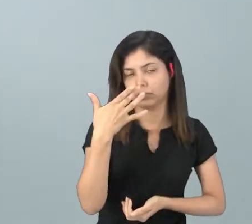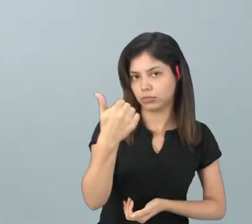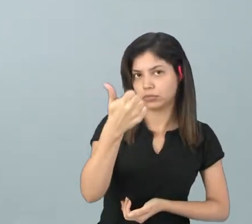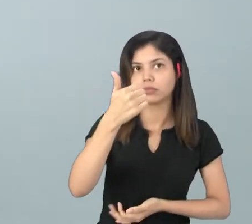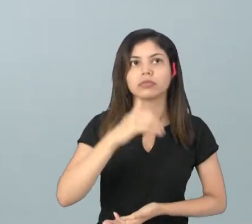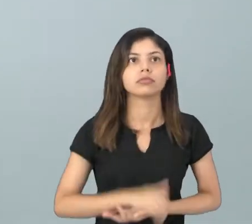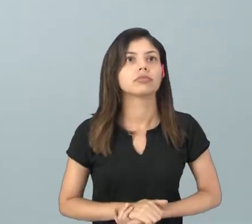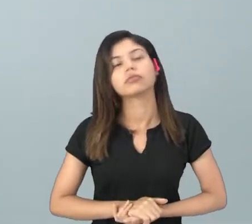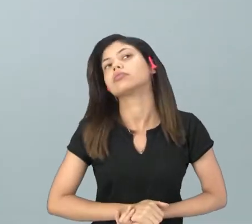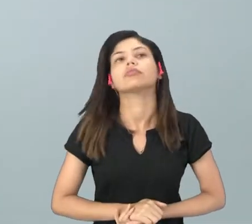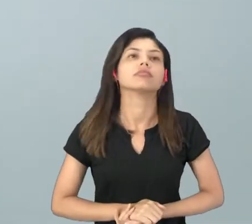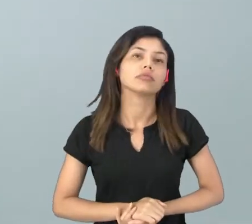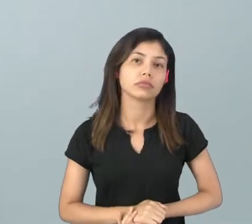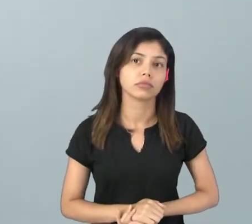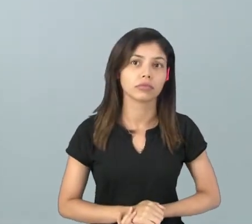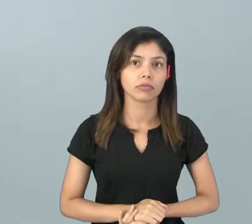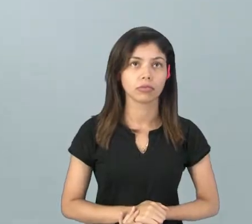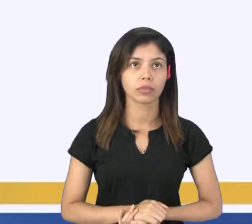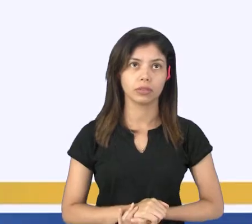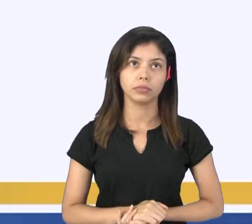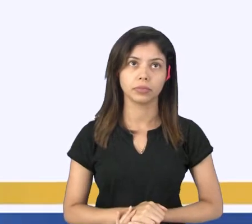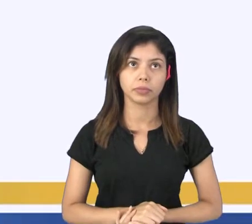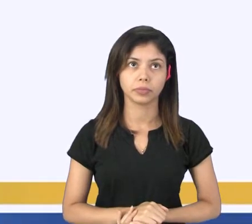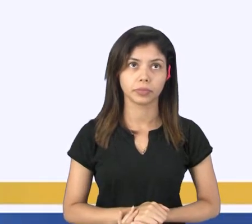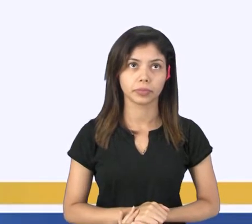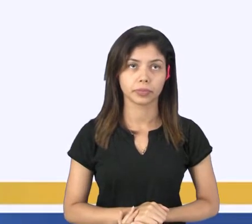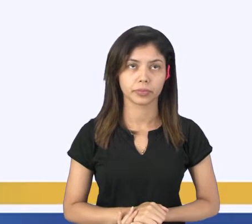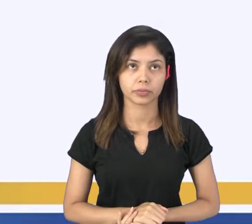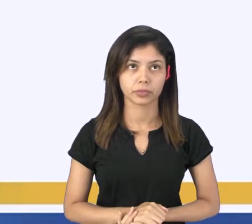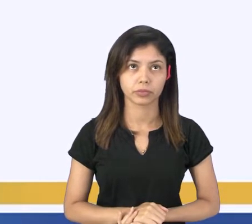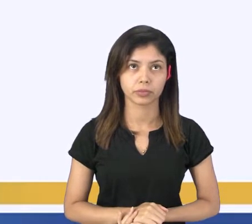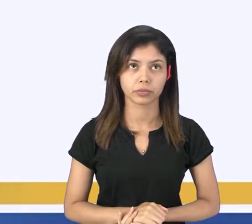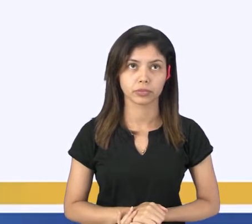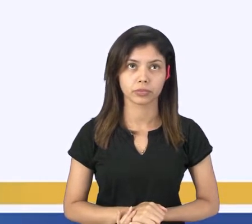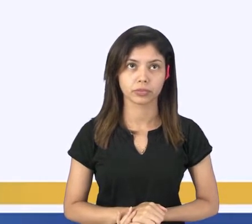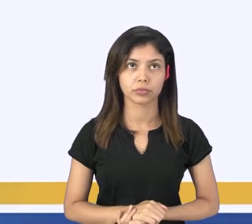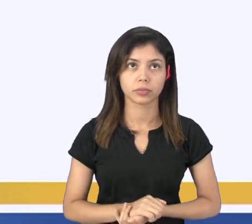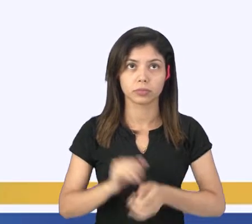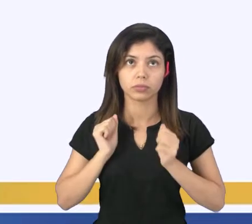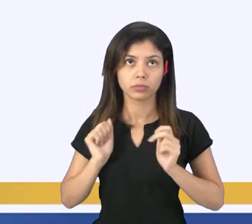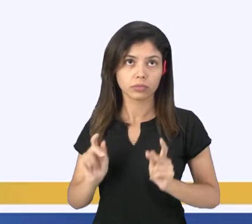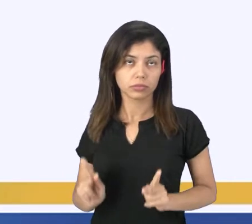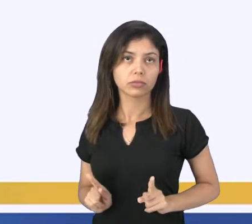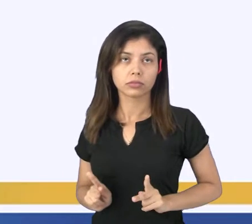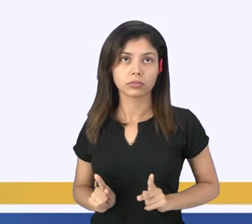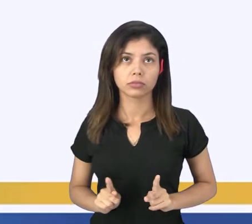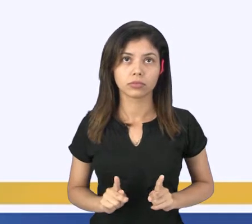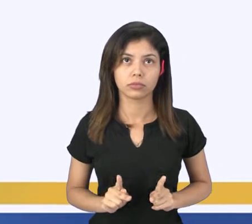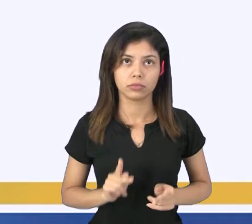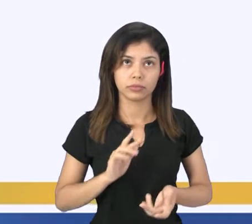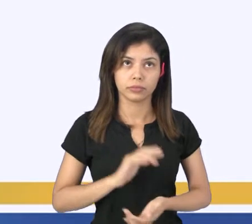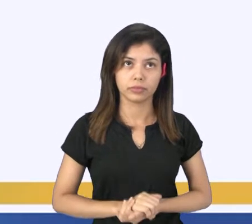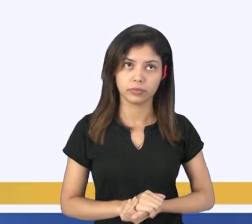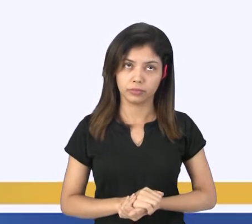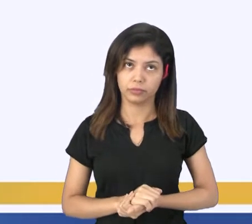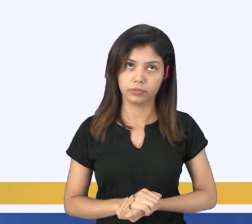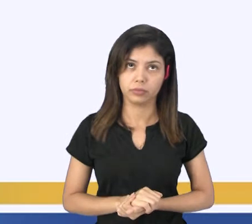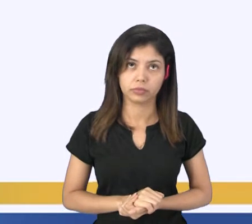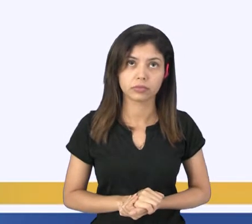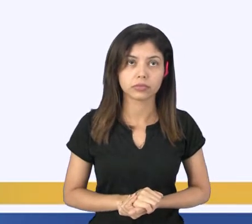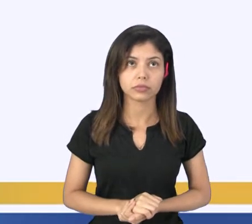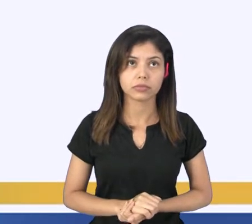bem? Vamos lá? Contribuição das religiões, tá? Posturas das religiões,